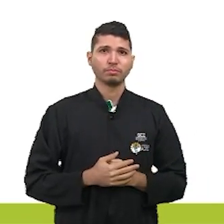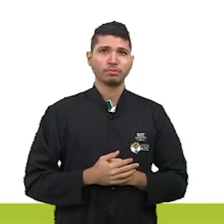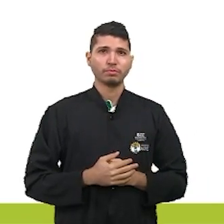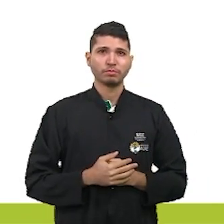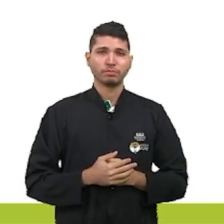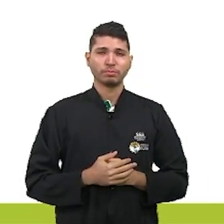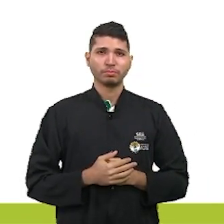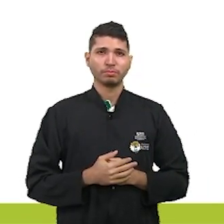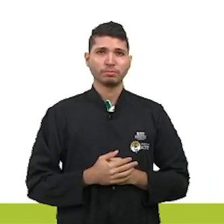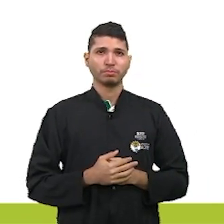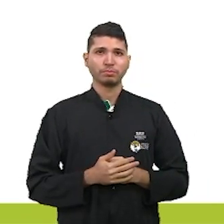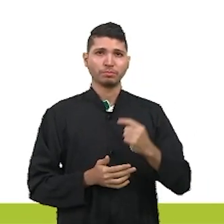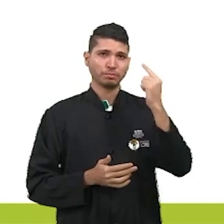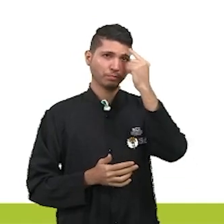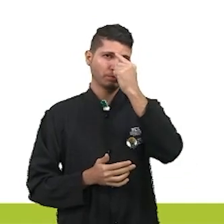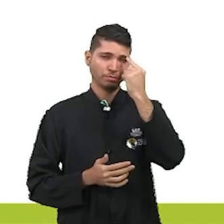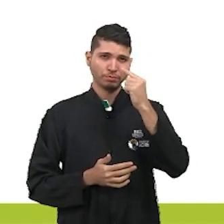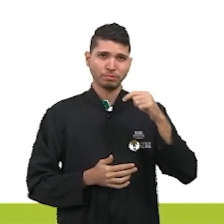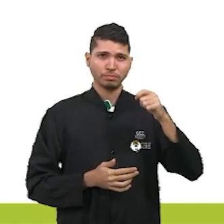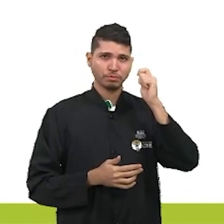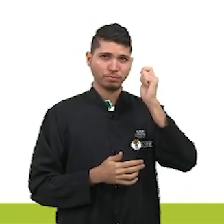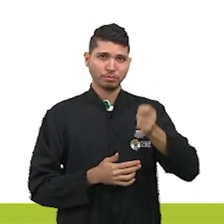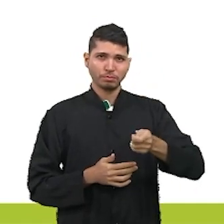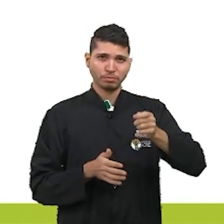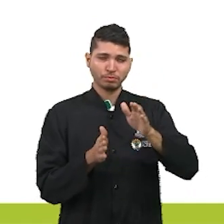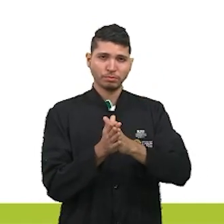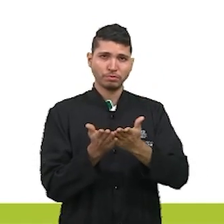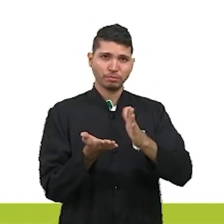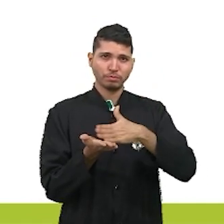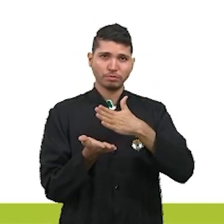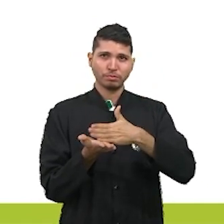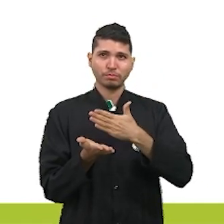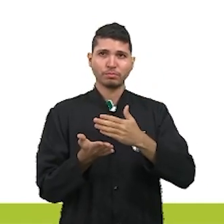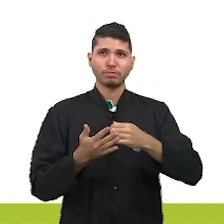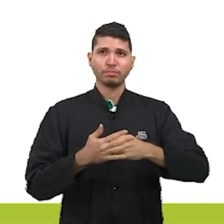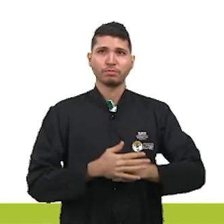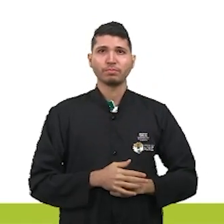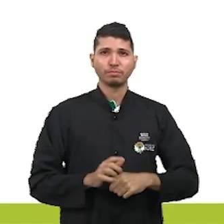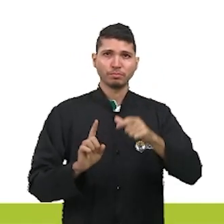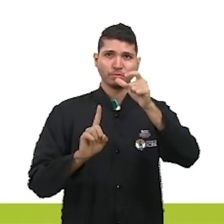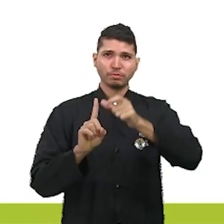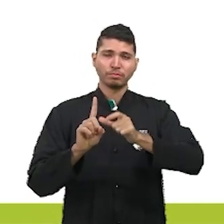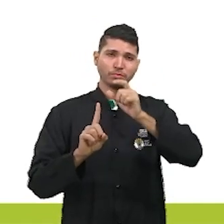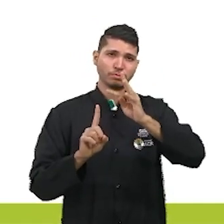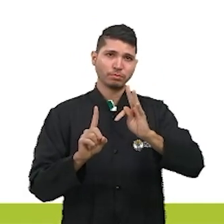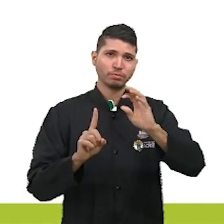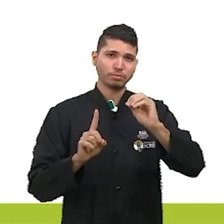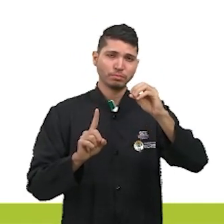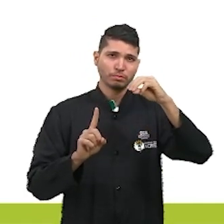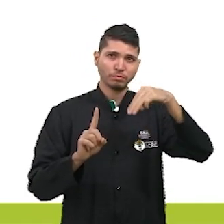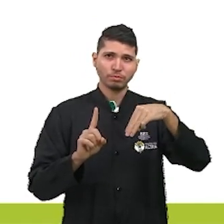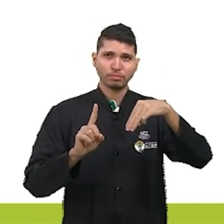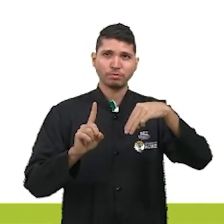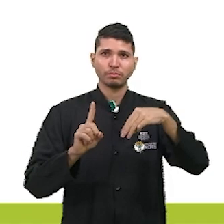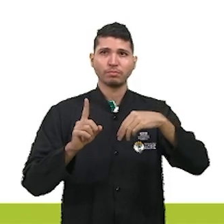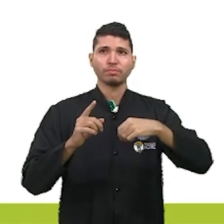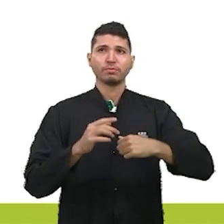Potter, um anagrama do nome do personagem Tom Marvolo